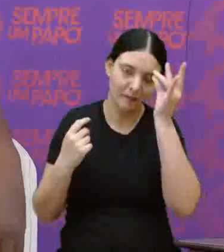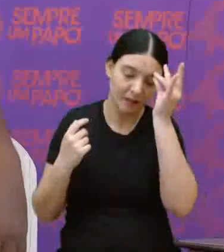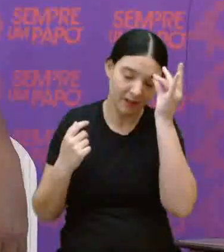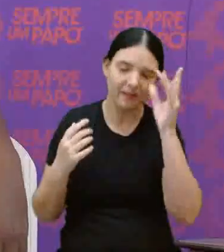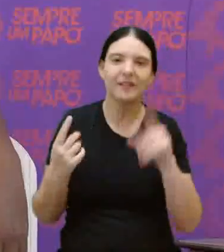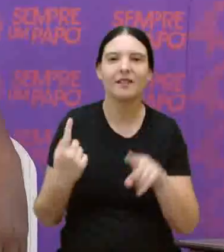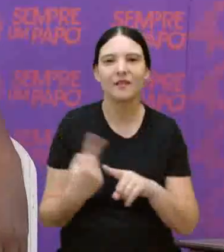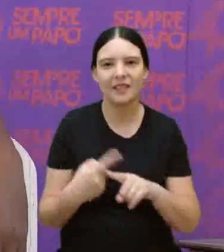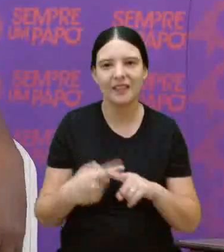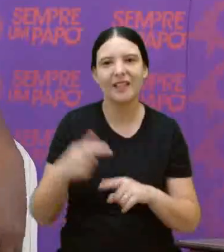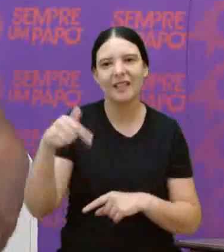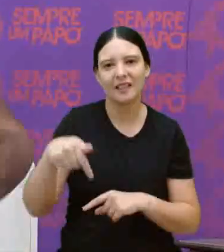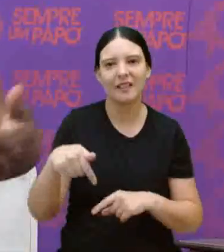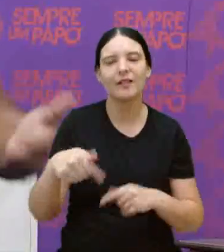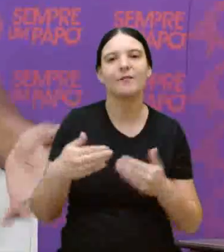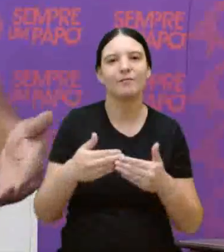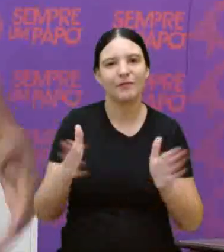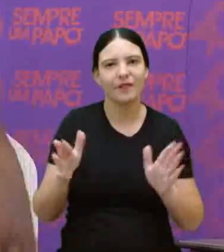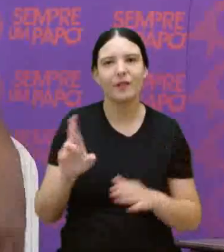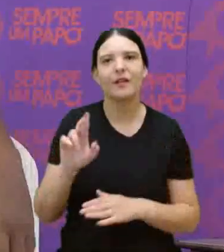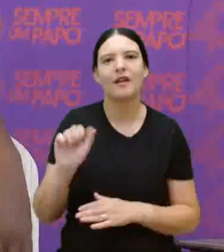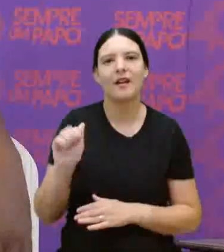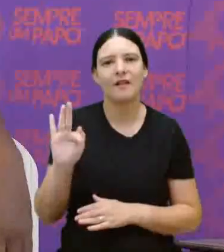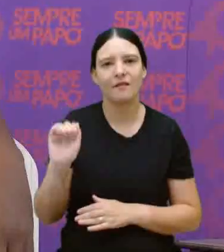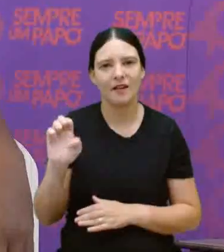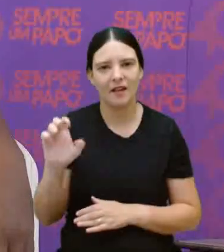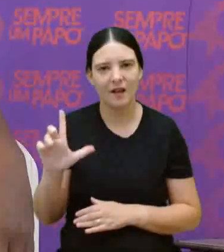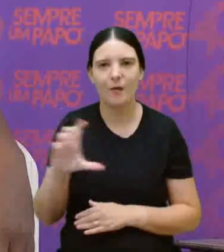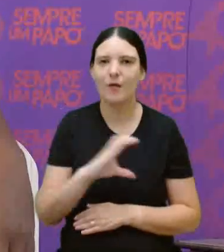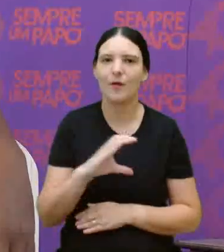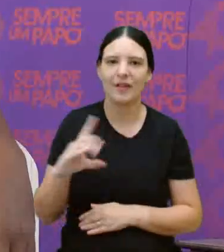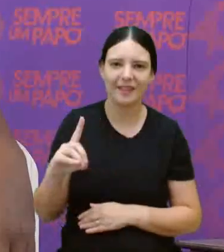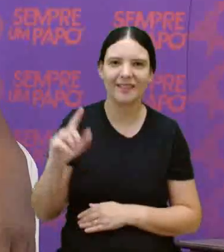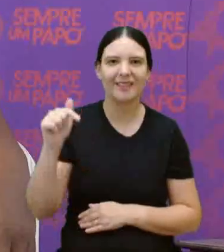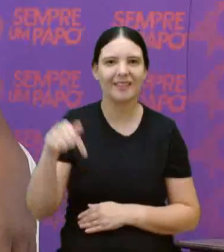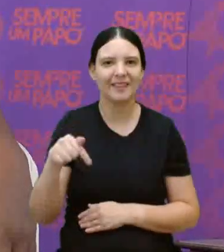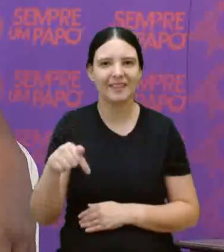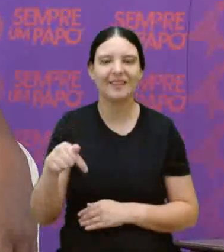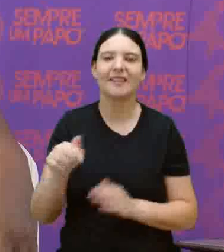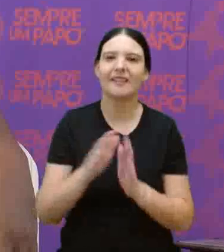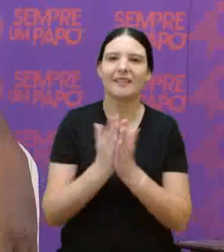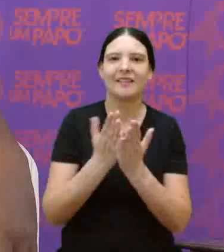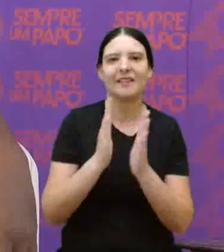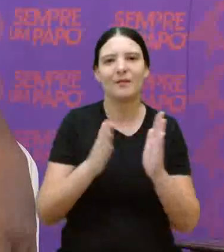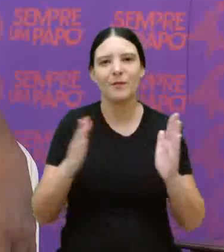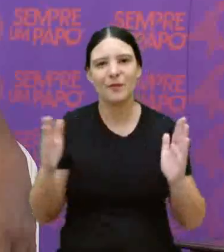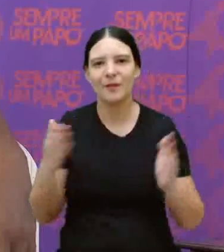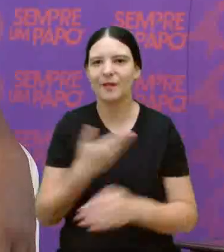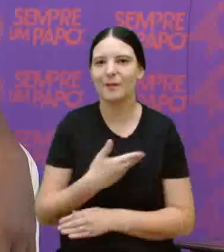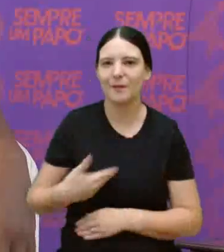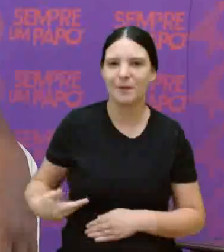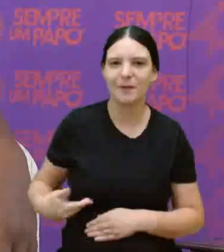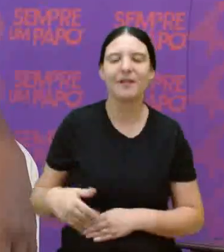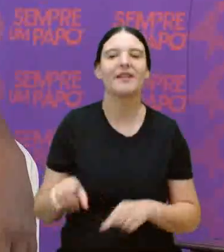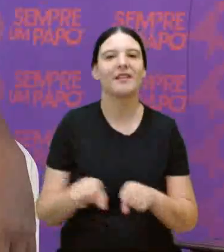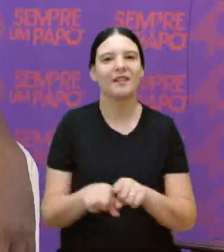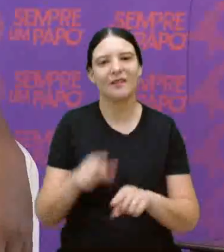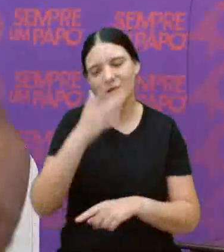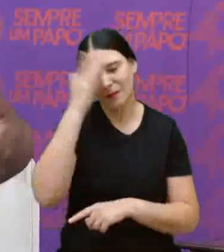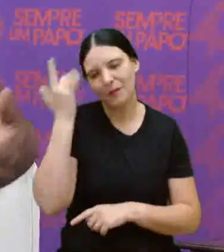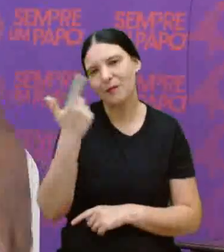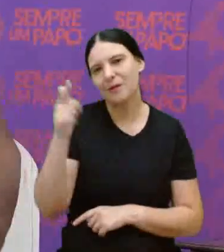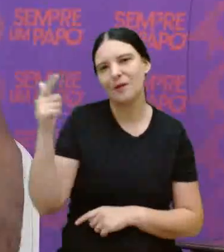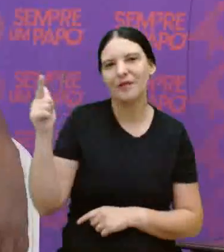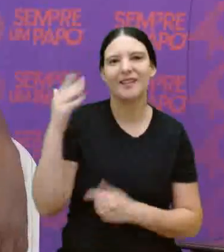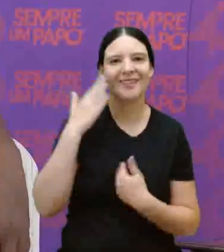aqui pelo Rafael, né, coordenador aqui da Biblioteca Pública. E todos os demais presentes, queria agradecer